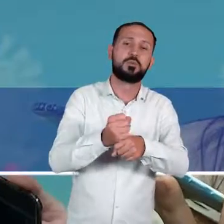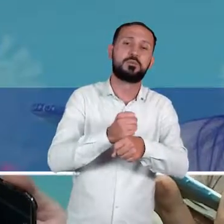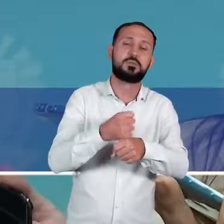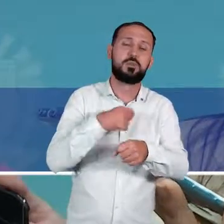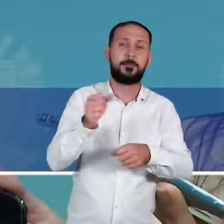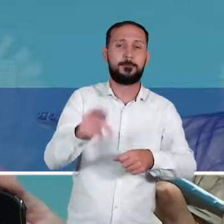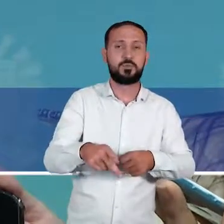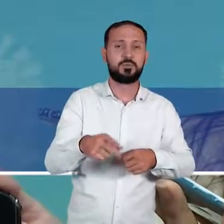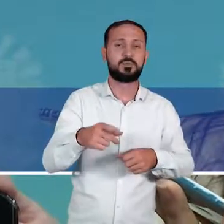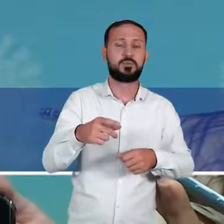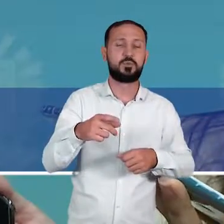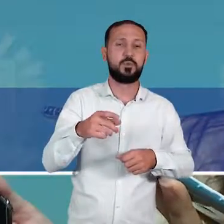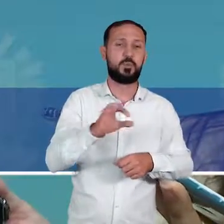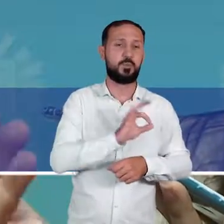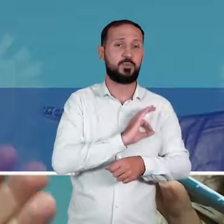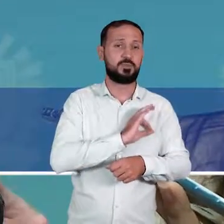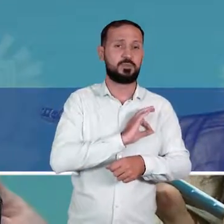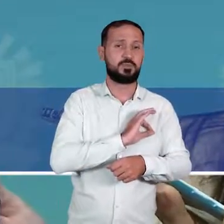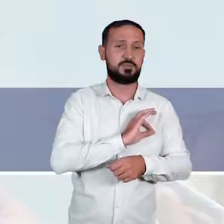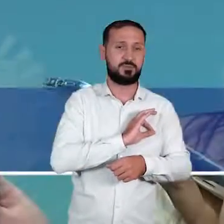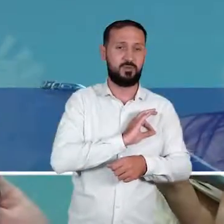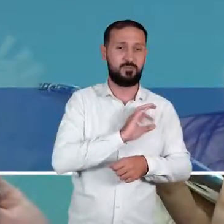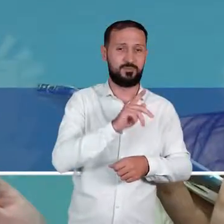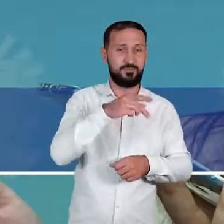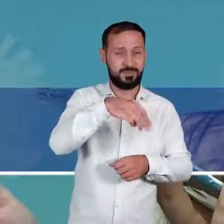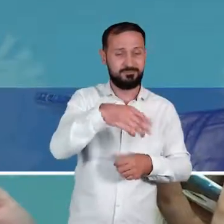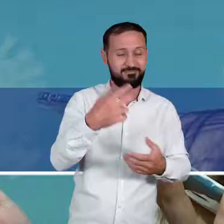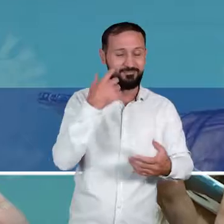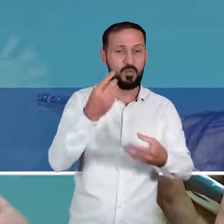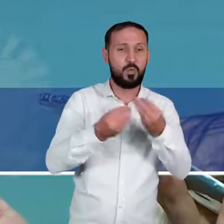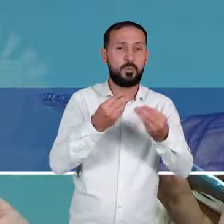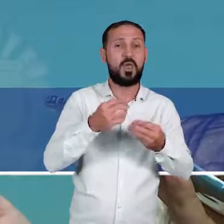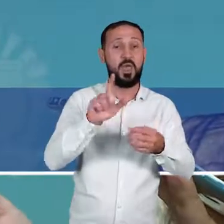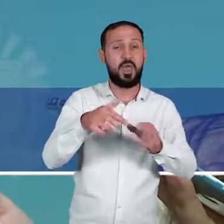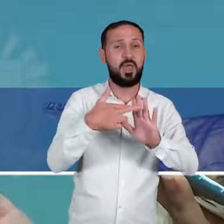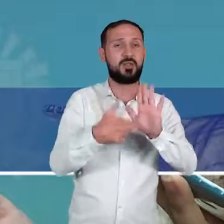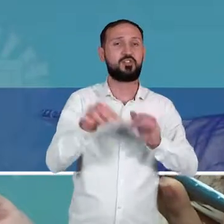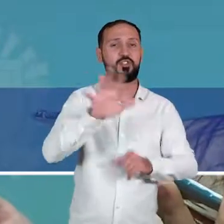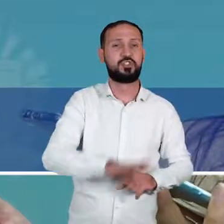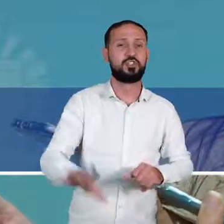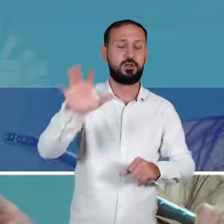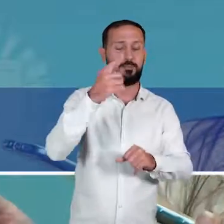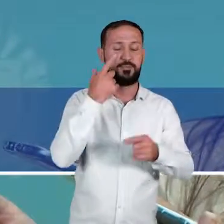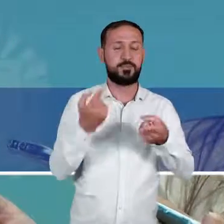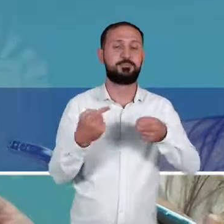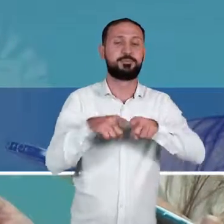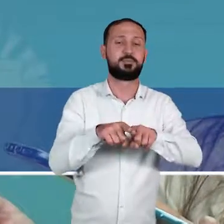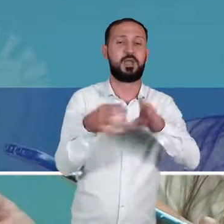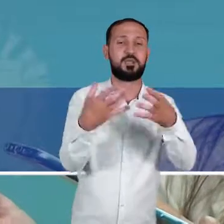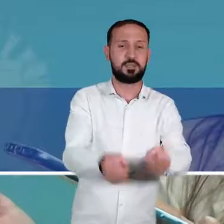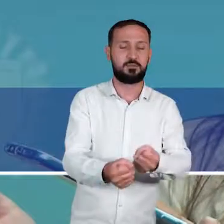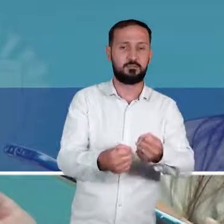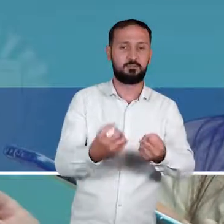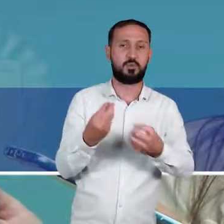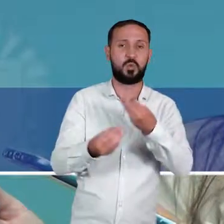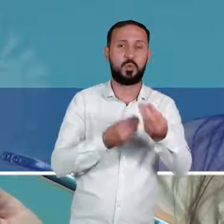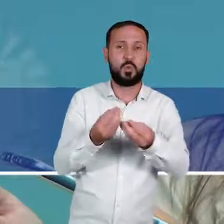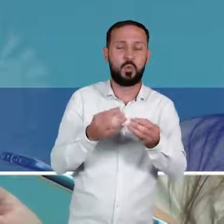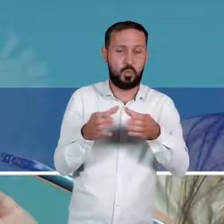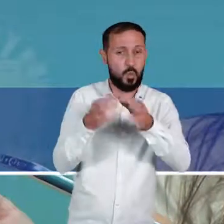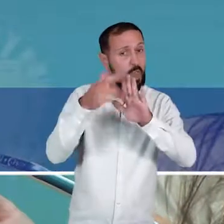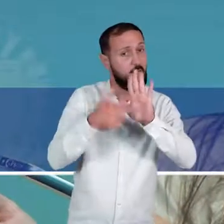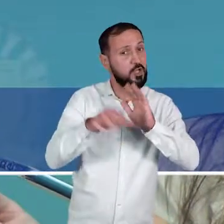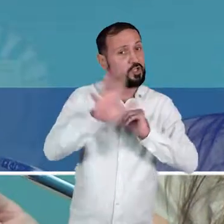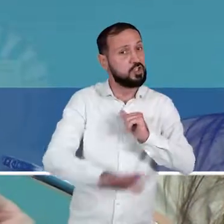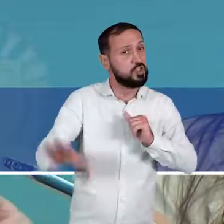aposentar um policial militar. Tem que vir na regra geral. Nós vamos poder fazer uma adesão ao que foi aprovado como